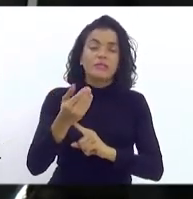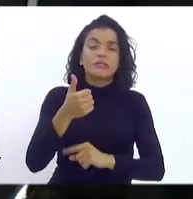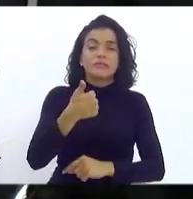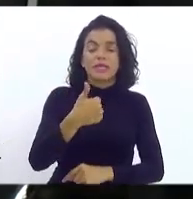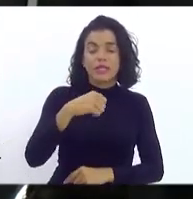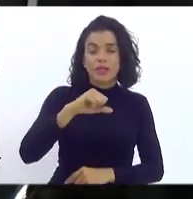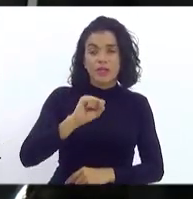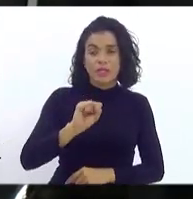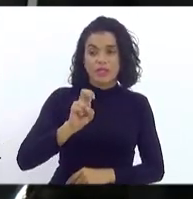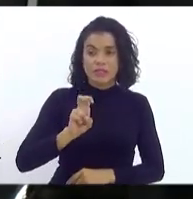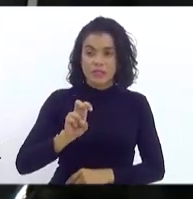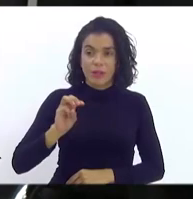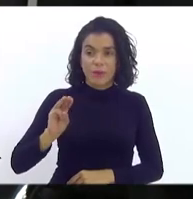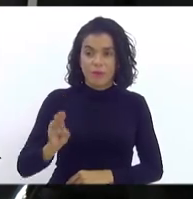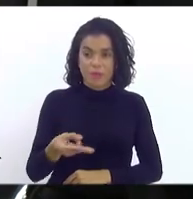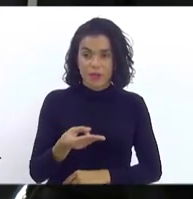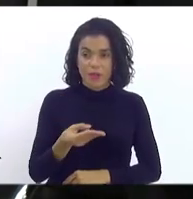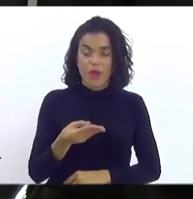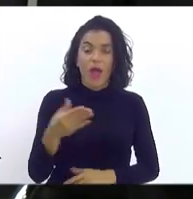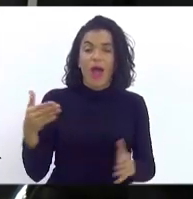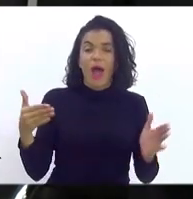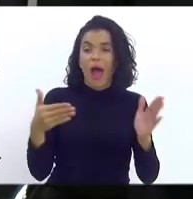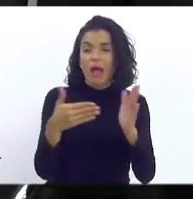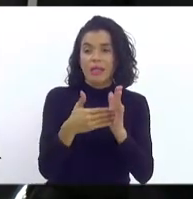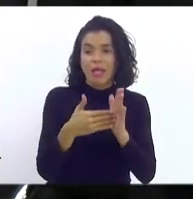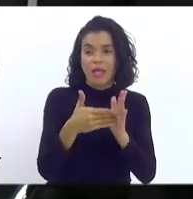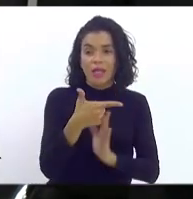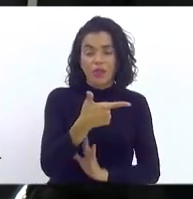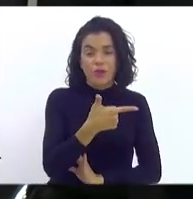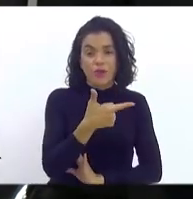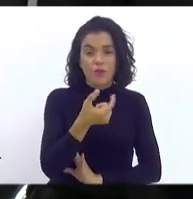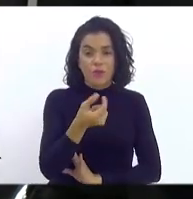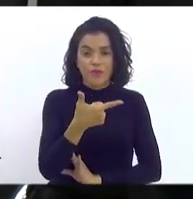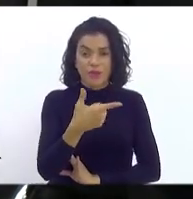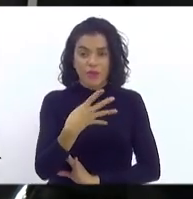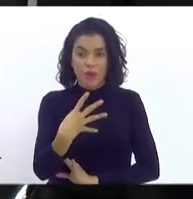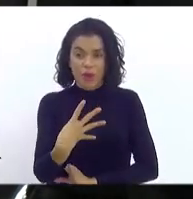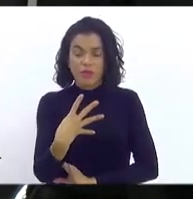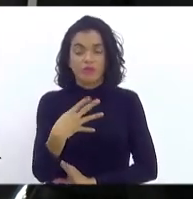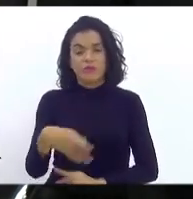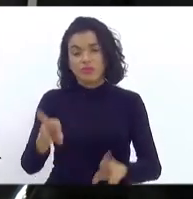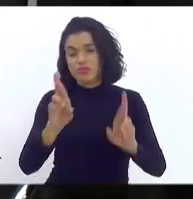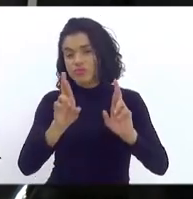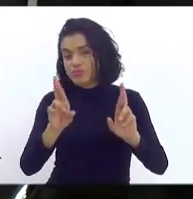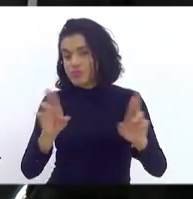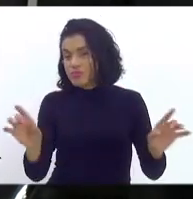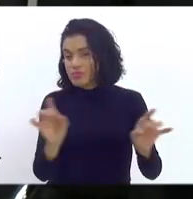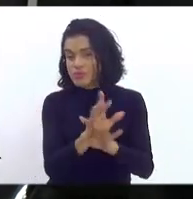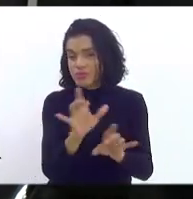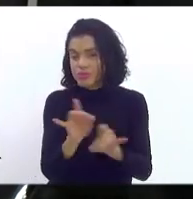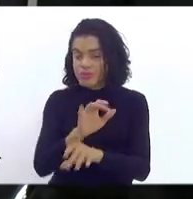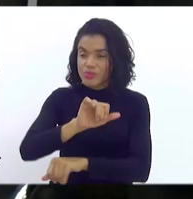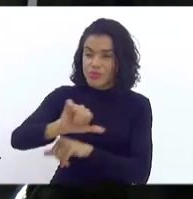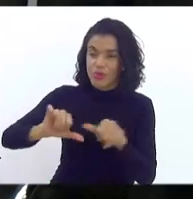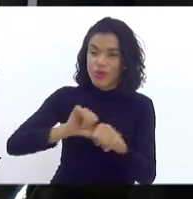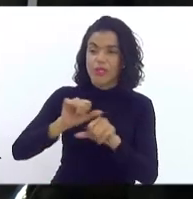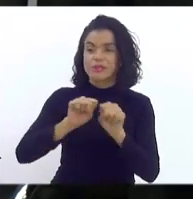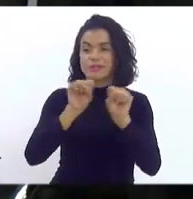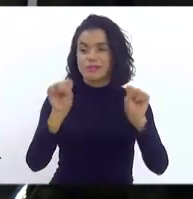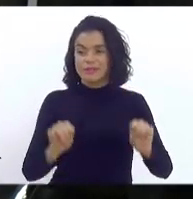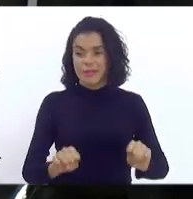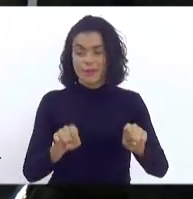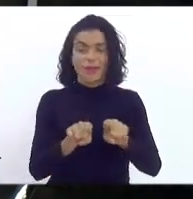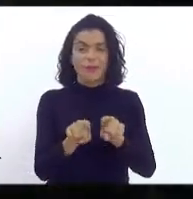185 milhões, que até 2024 a gente espera ter concluído diversas mudanças no nosso sistema e